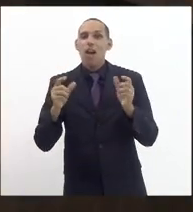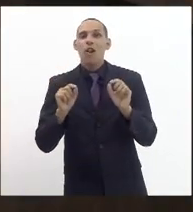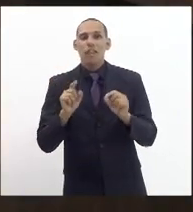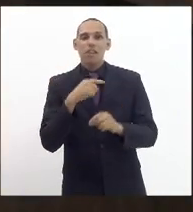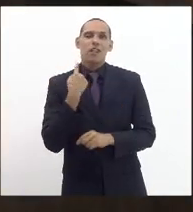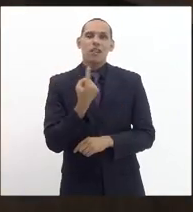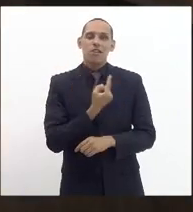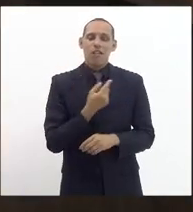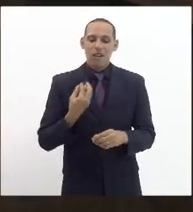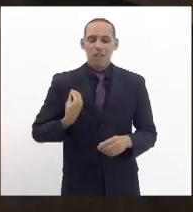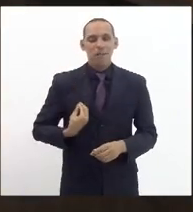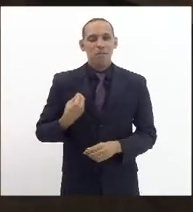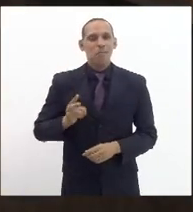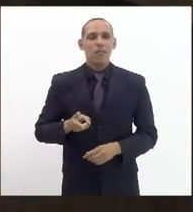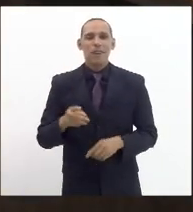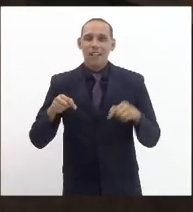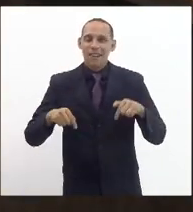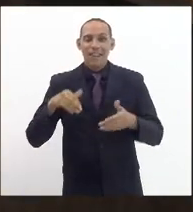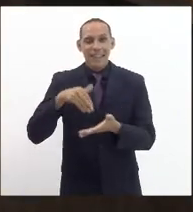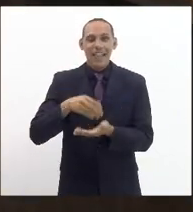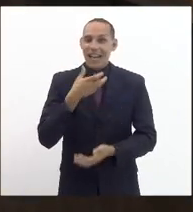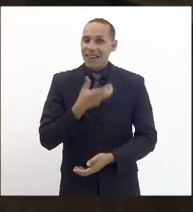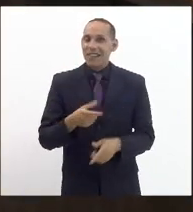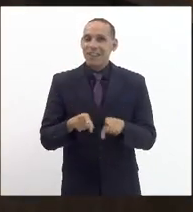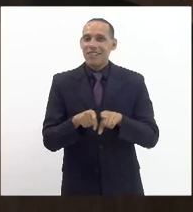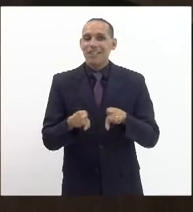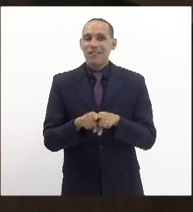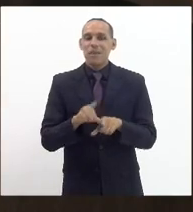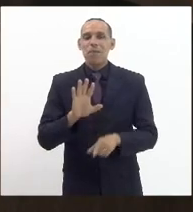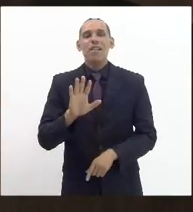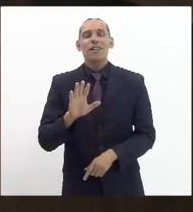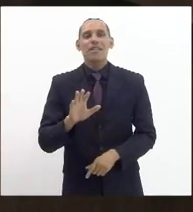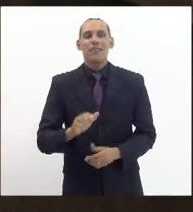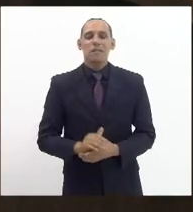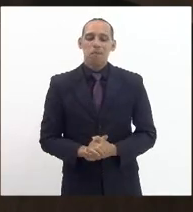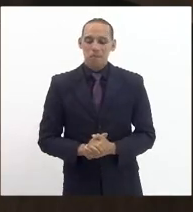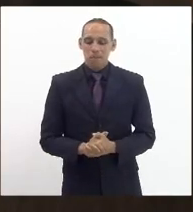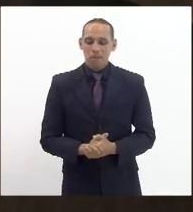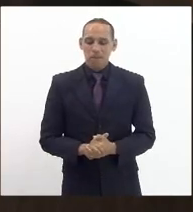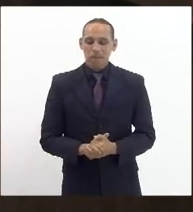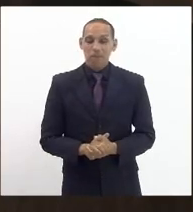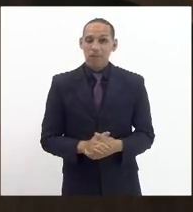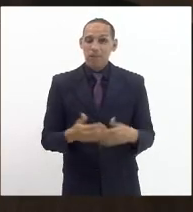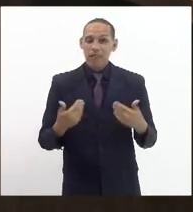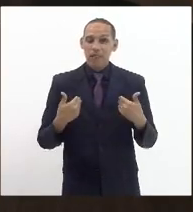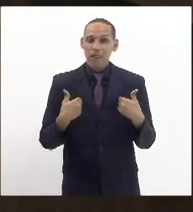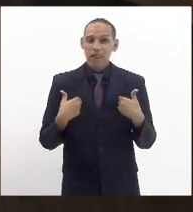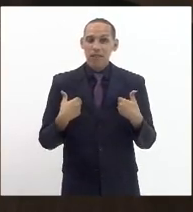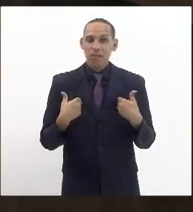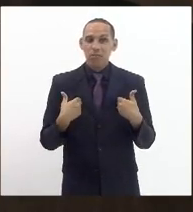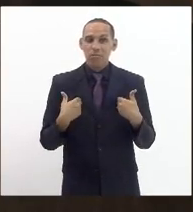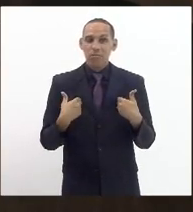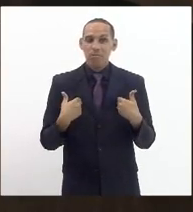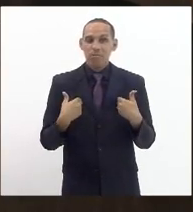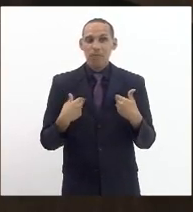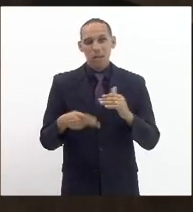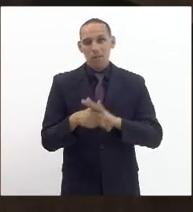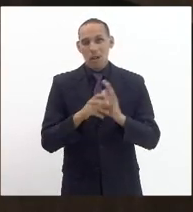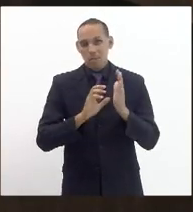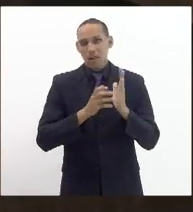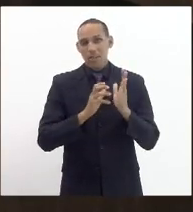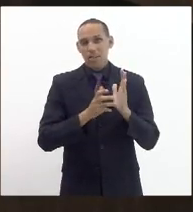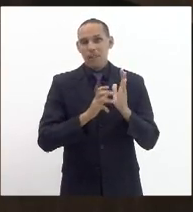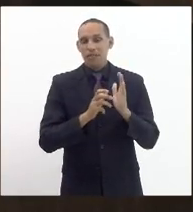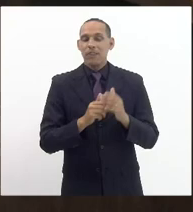nós ficaremos aqui só até dezembro, mas eu, por definição partidária,